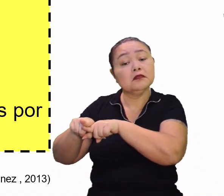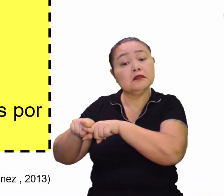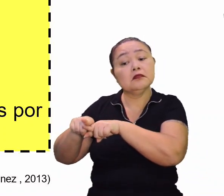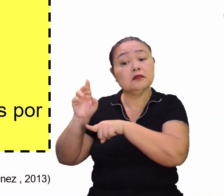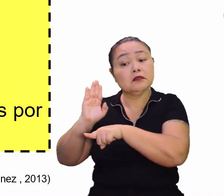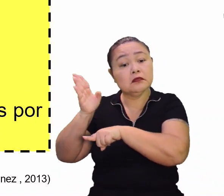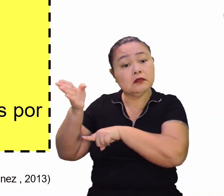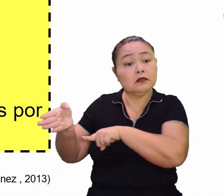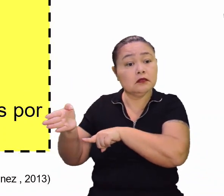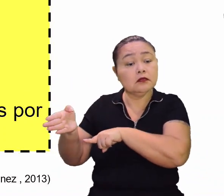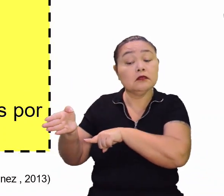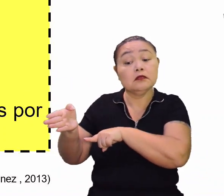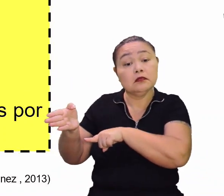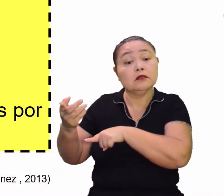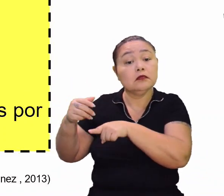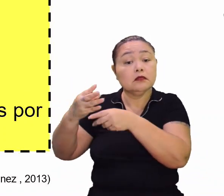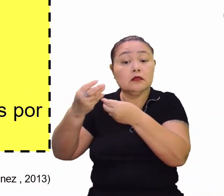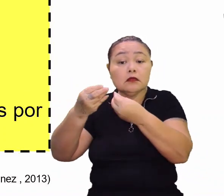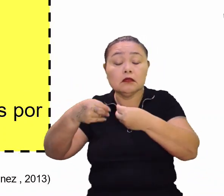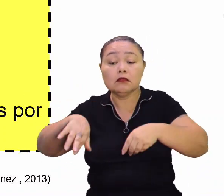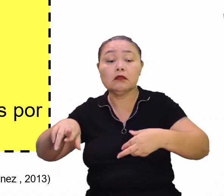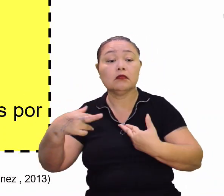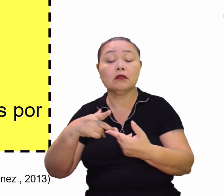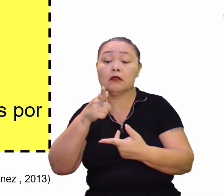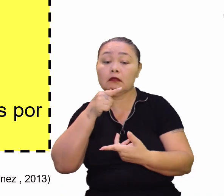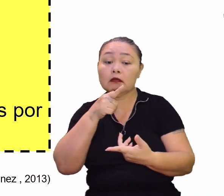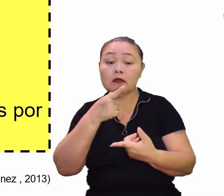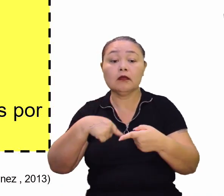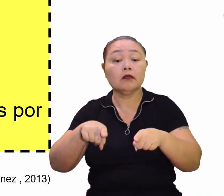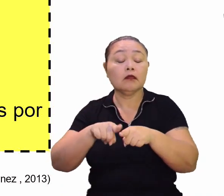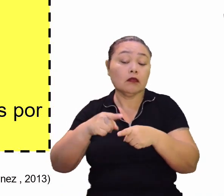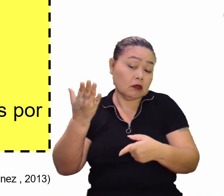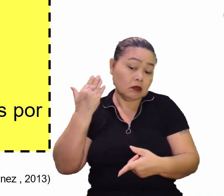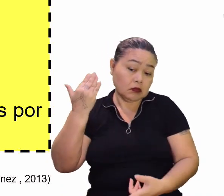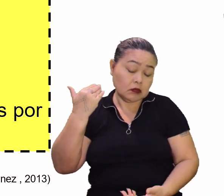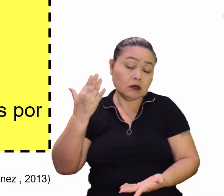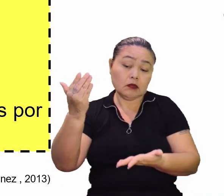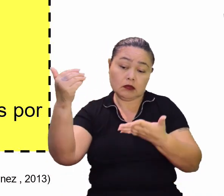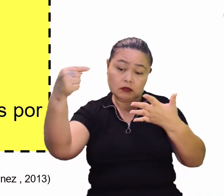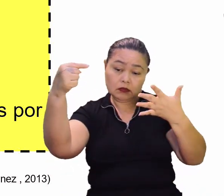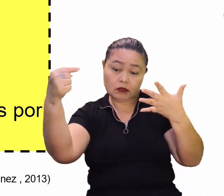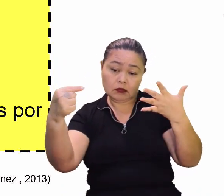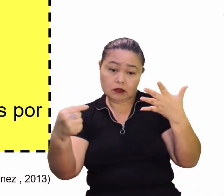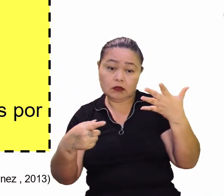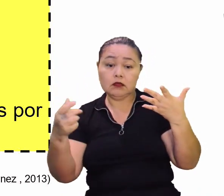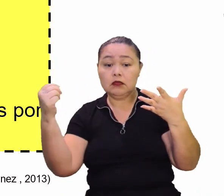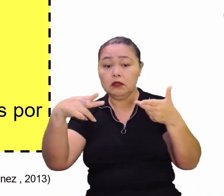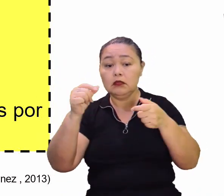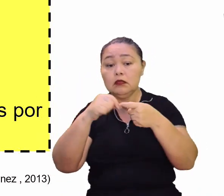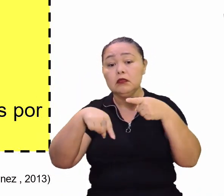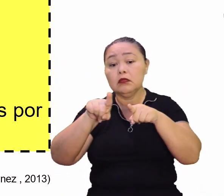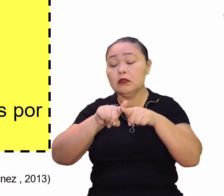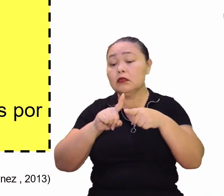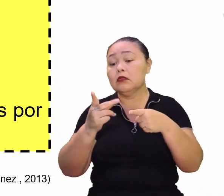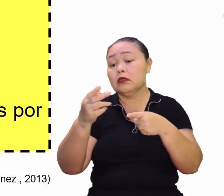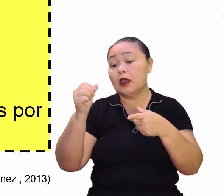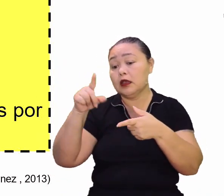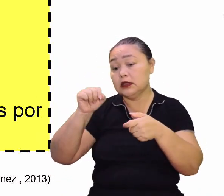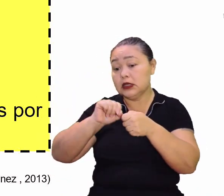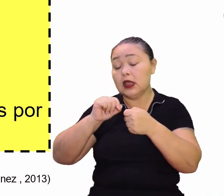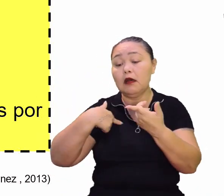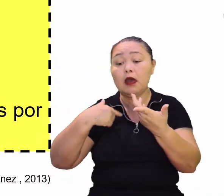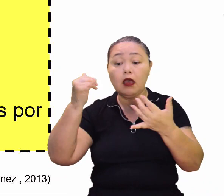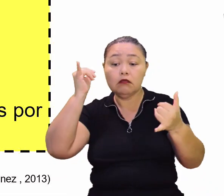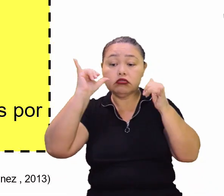diretamente para a degradação dos recursos hídricos. Acabamos de ver lá no infográfico, agrotóx, fertilizantes,